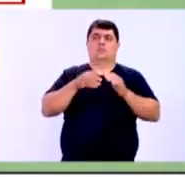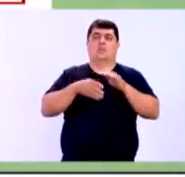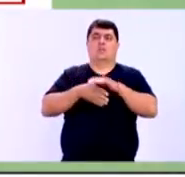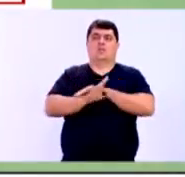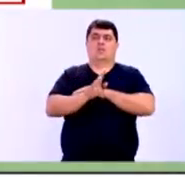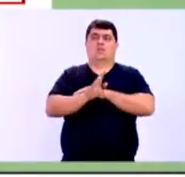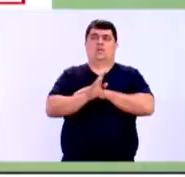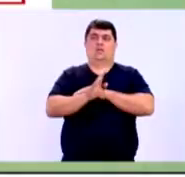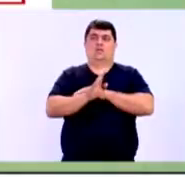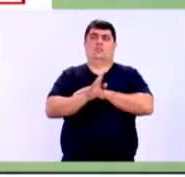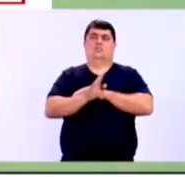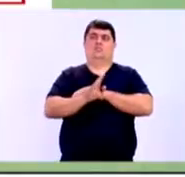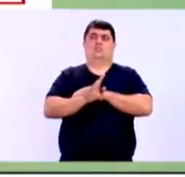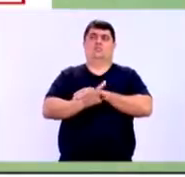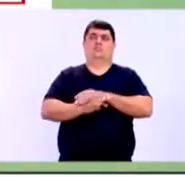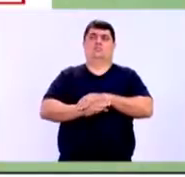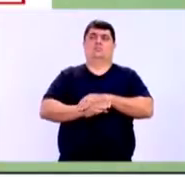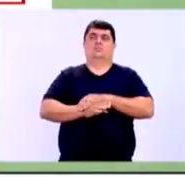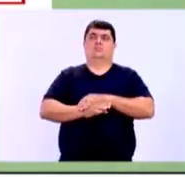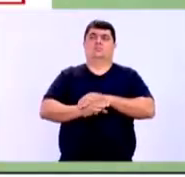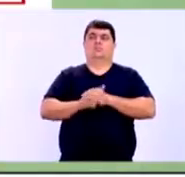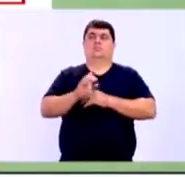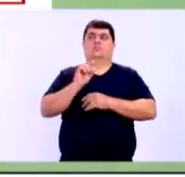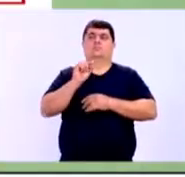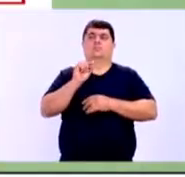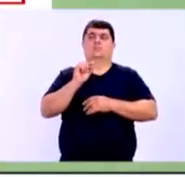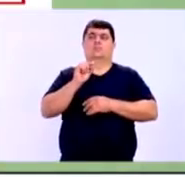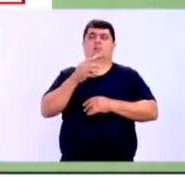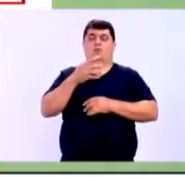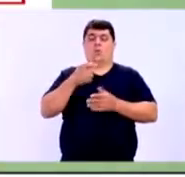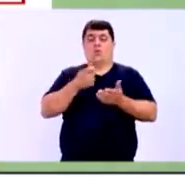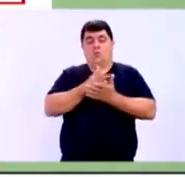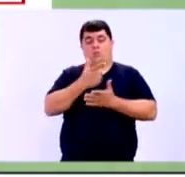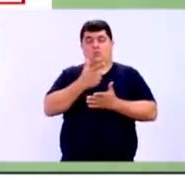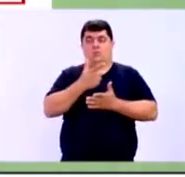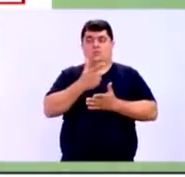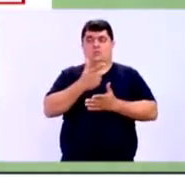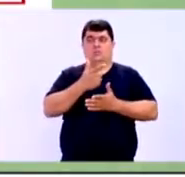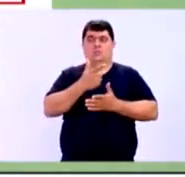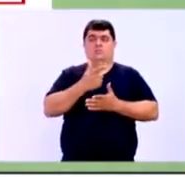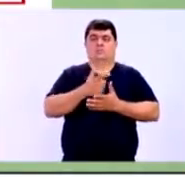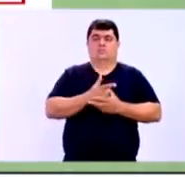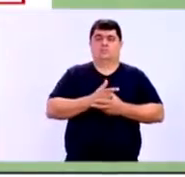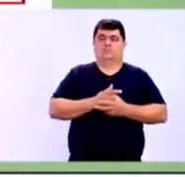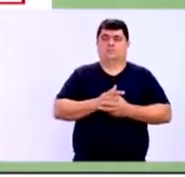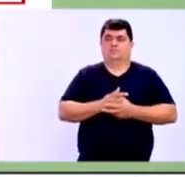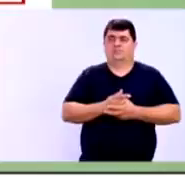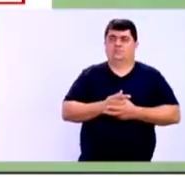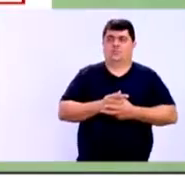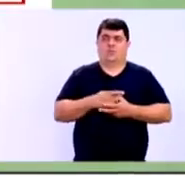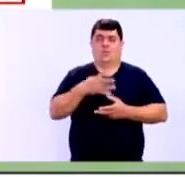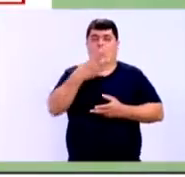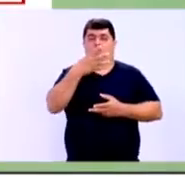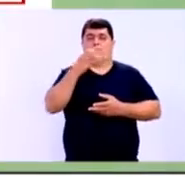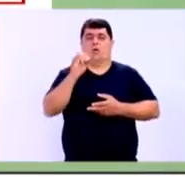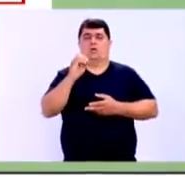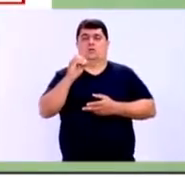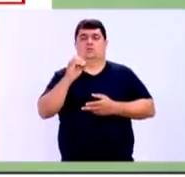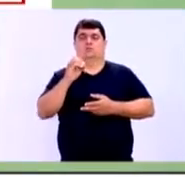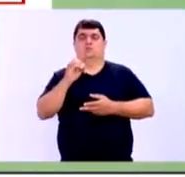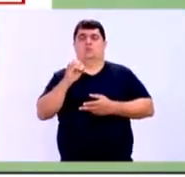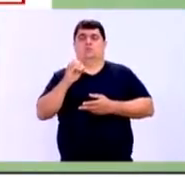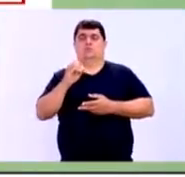Entrada. O que aconteceu no dia 3? A compra. Lembra a compra? Compra de 40